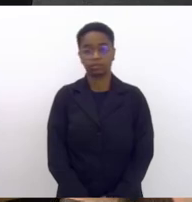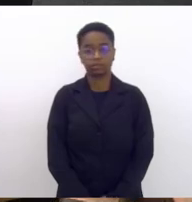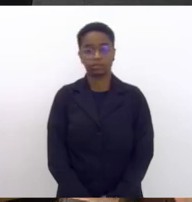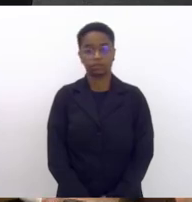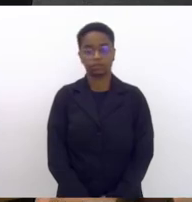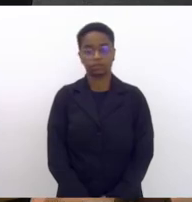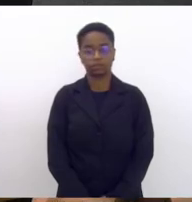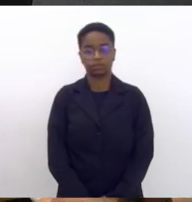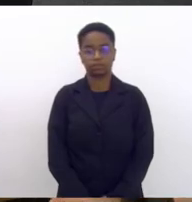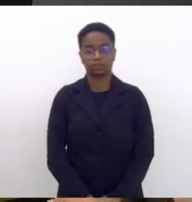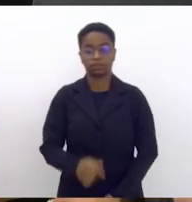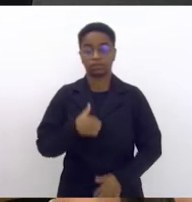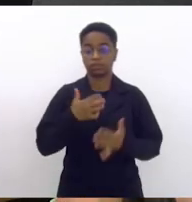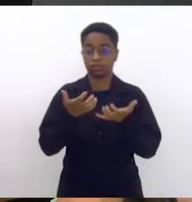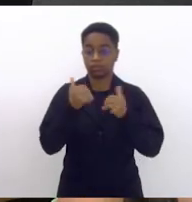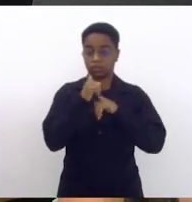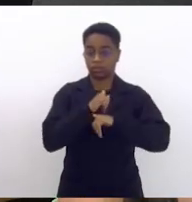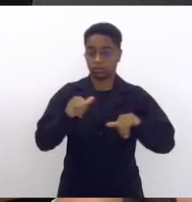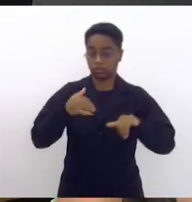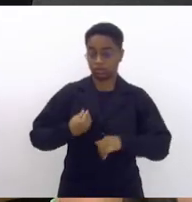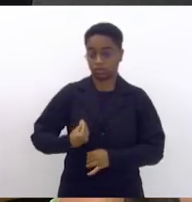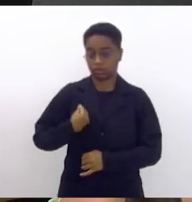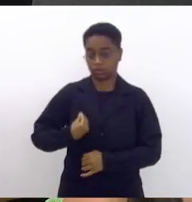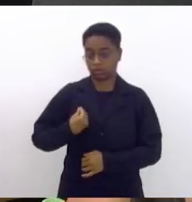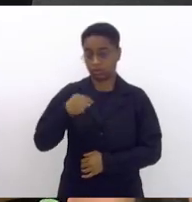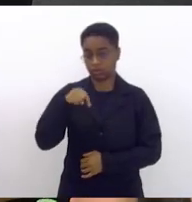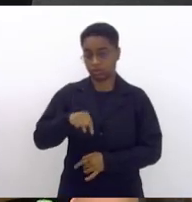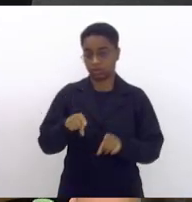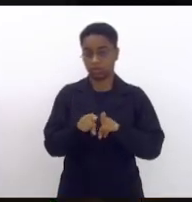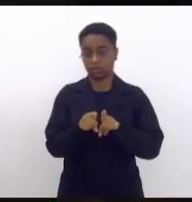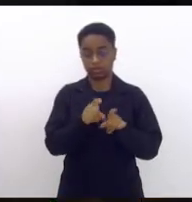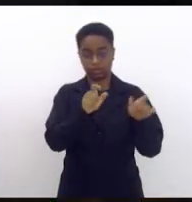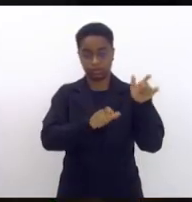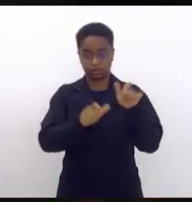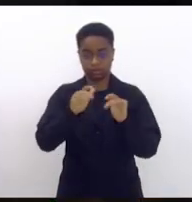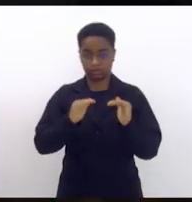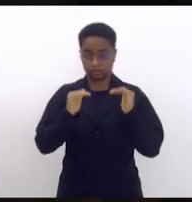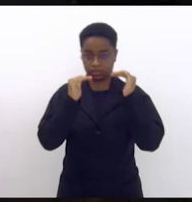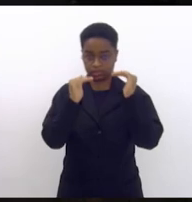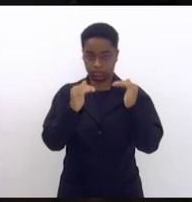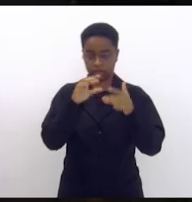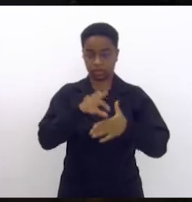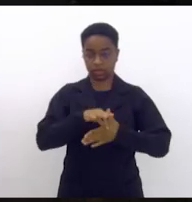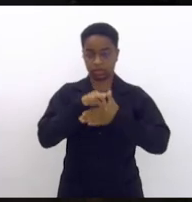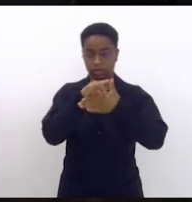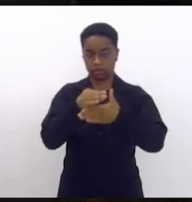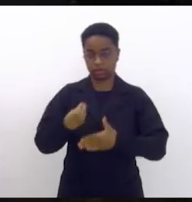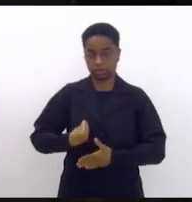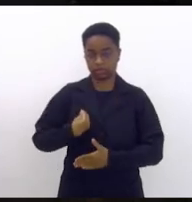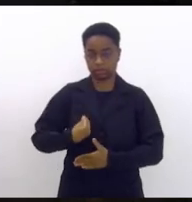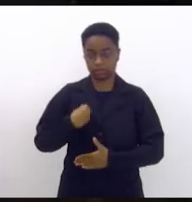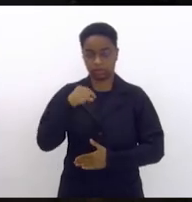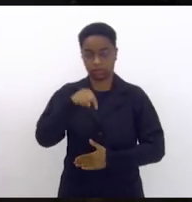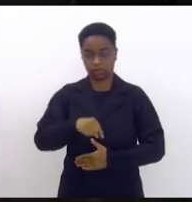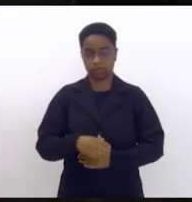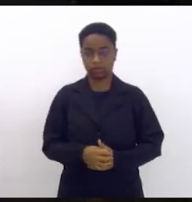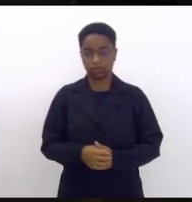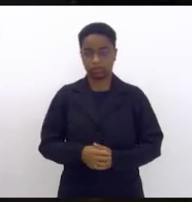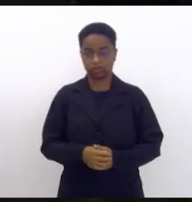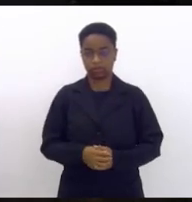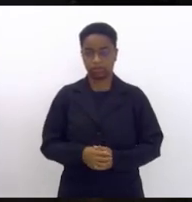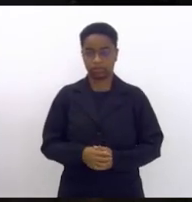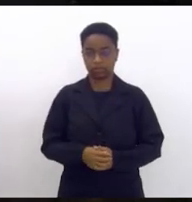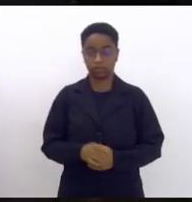gostaria de anunciar a presença das seguintes autoridades e lideranças presentes Paula tringuele